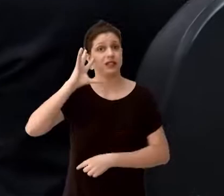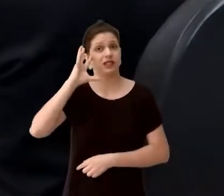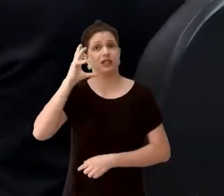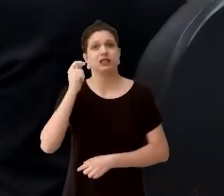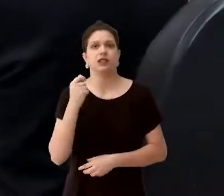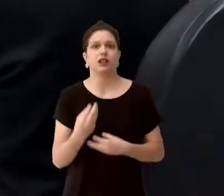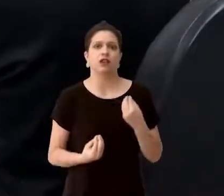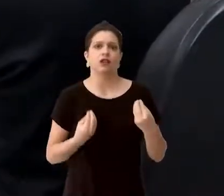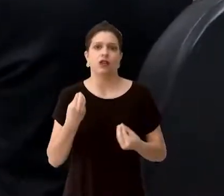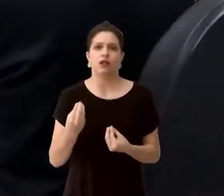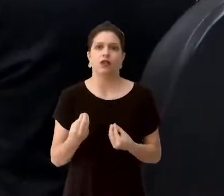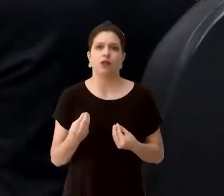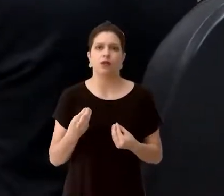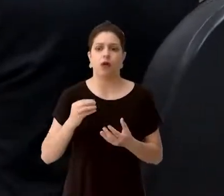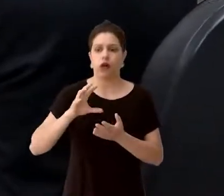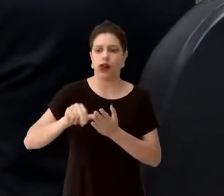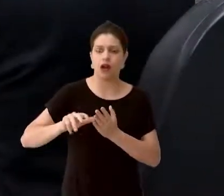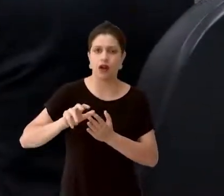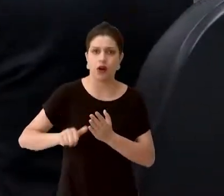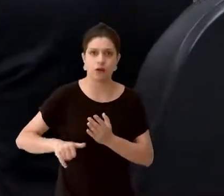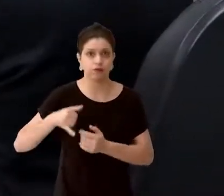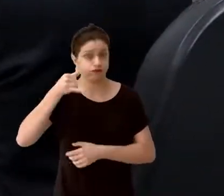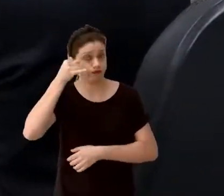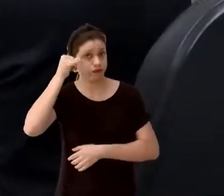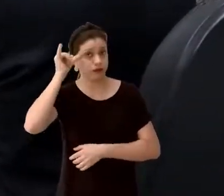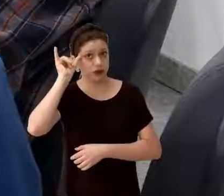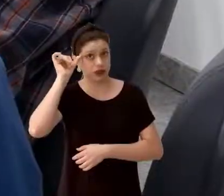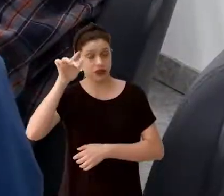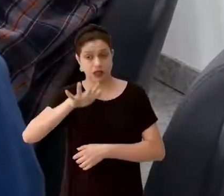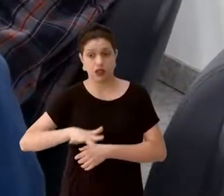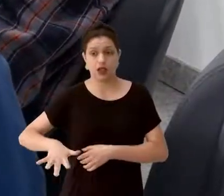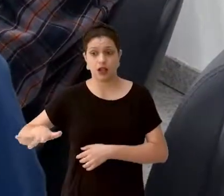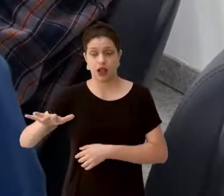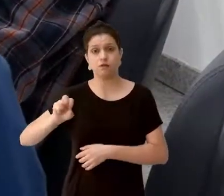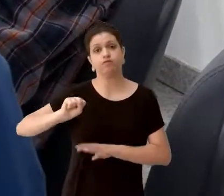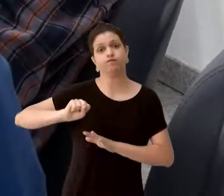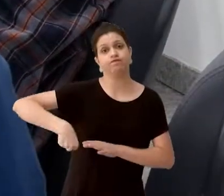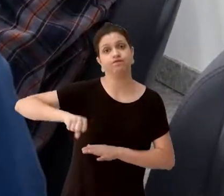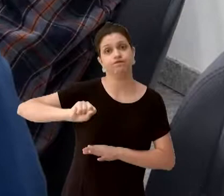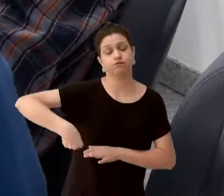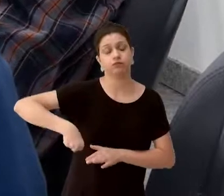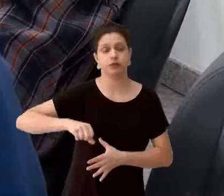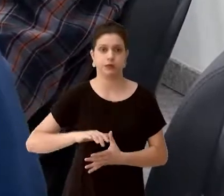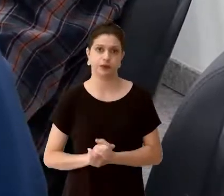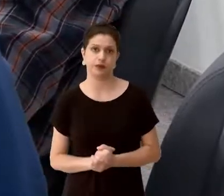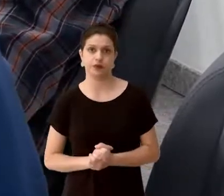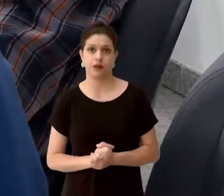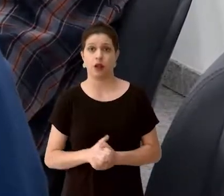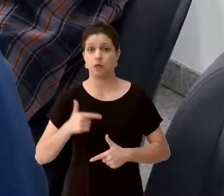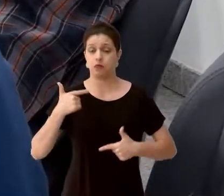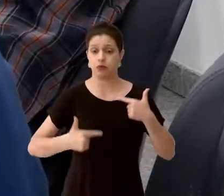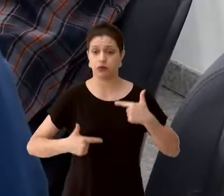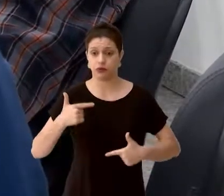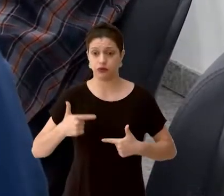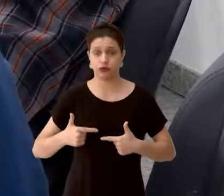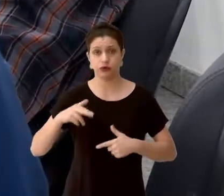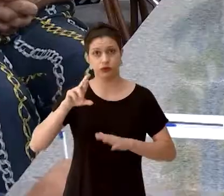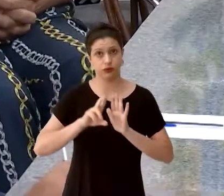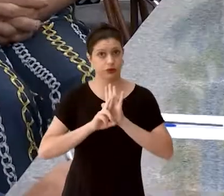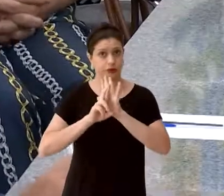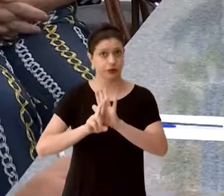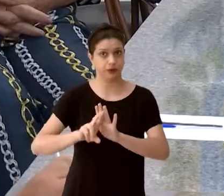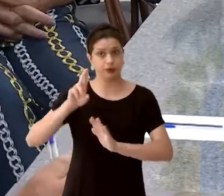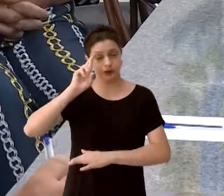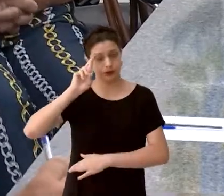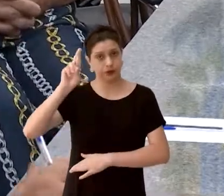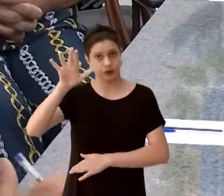na Assembleia Legislativa debateu soluções para casos de abigeato ou furto de gado na região de Porto Murtinho.